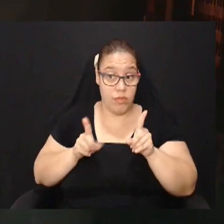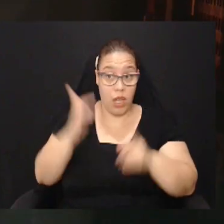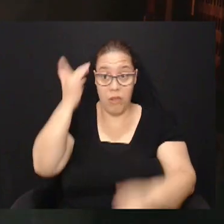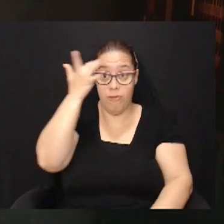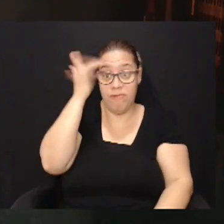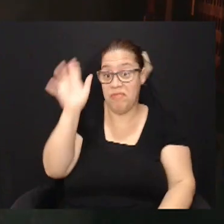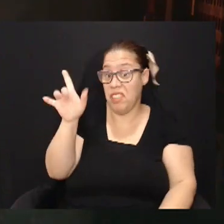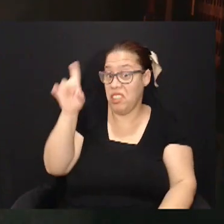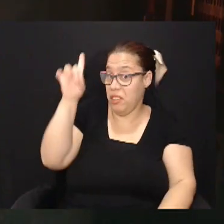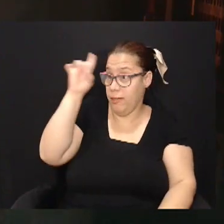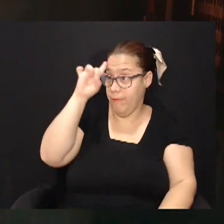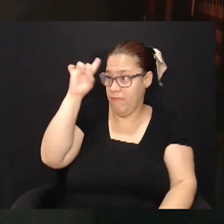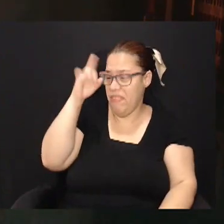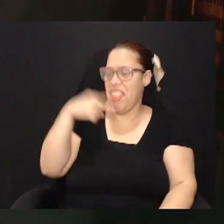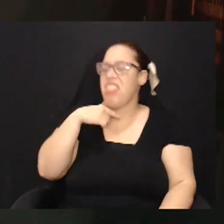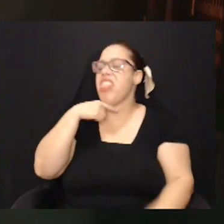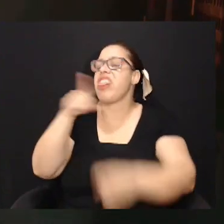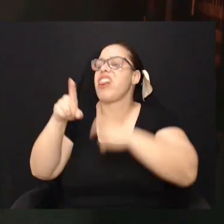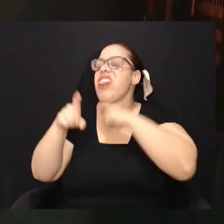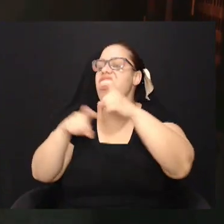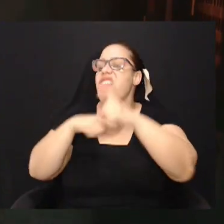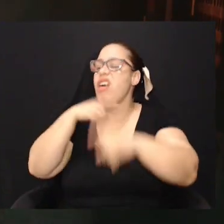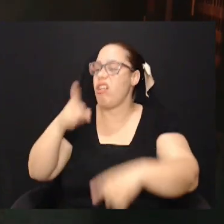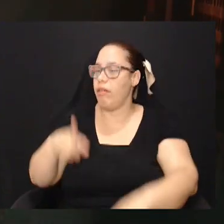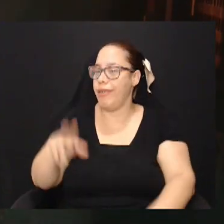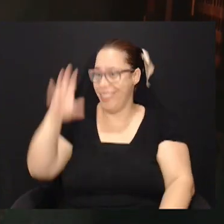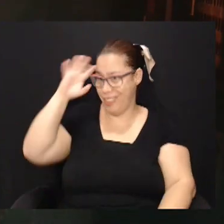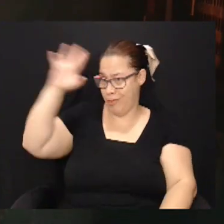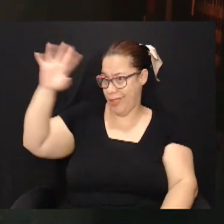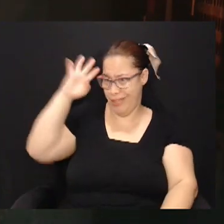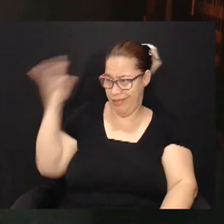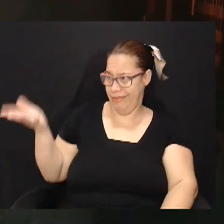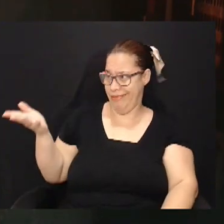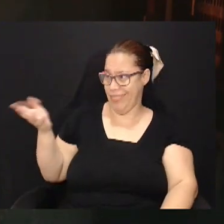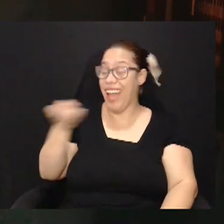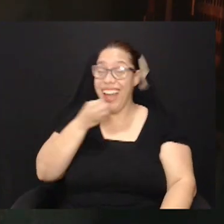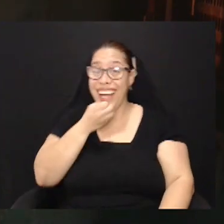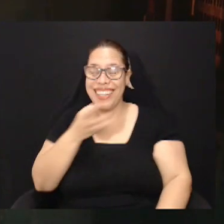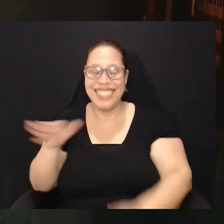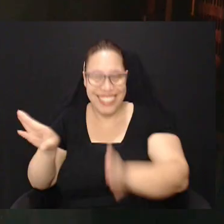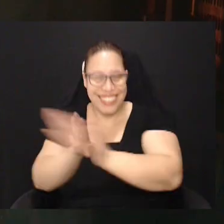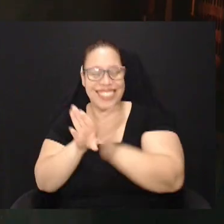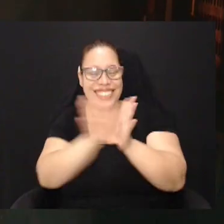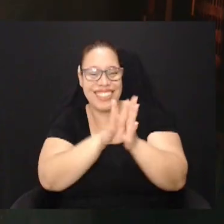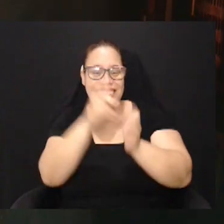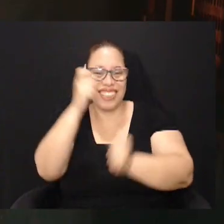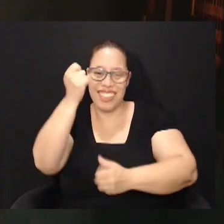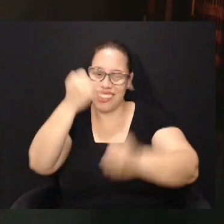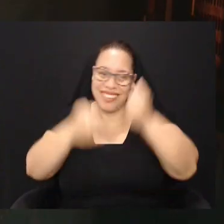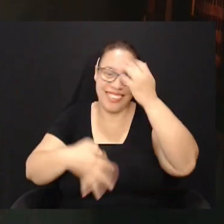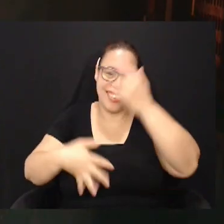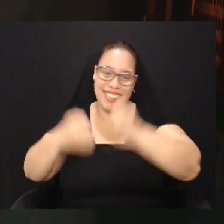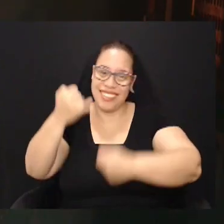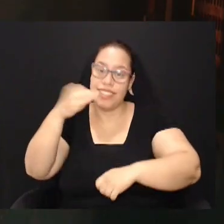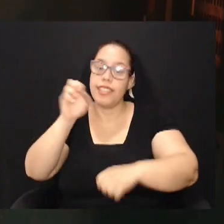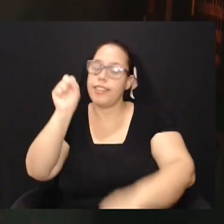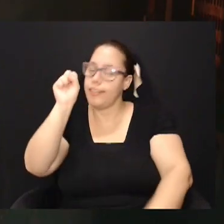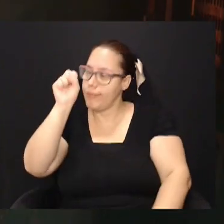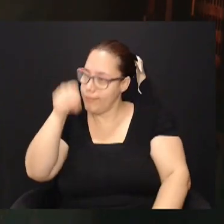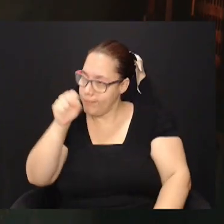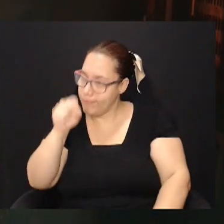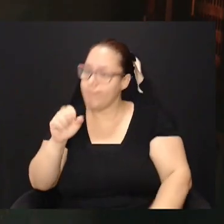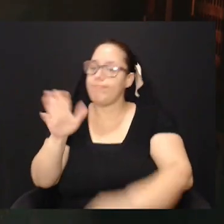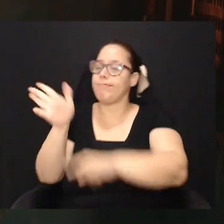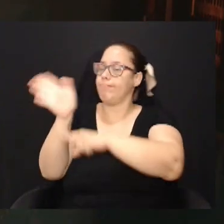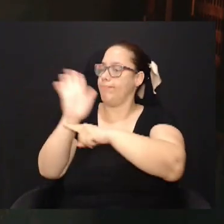ninguém fala isso pra gente imagina, mas aí que bom que vocês vieram e que estão esclarecendo que sim, que o cinema, que os